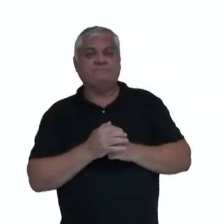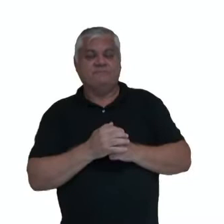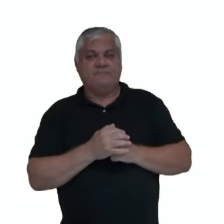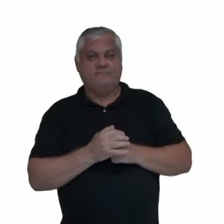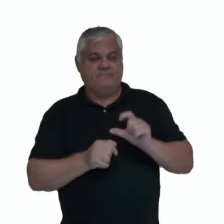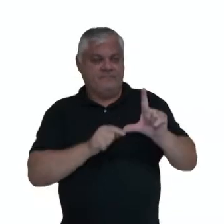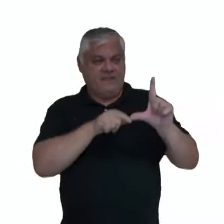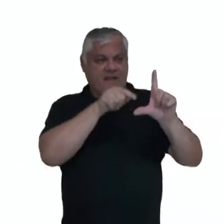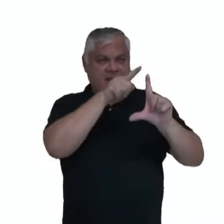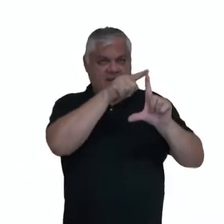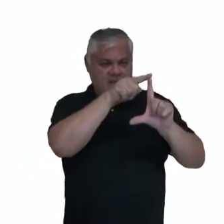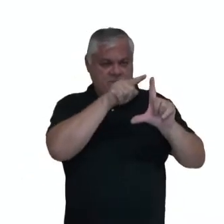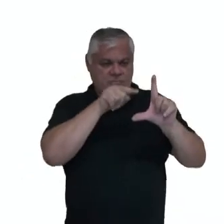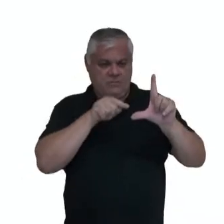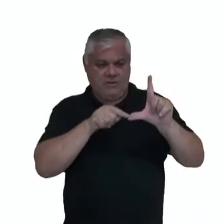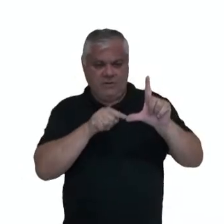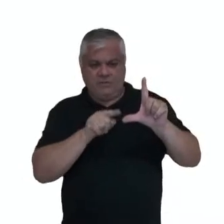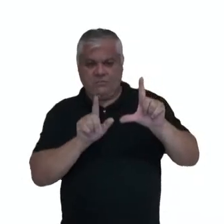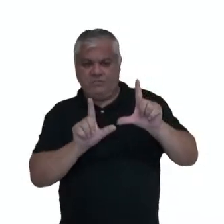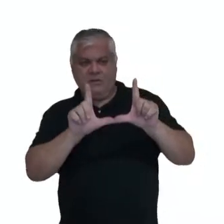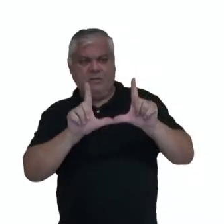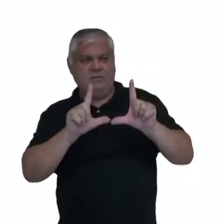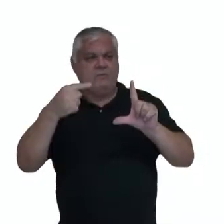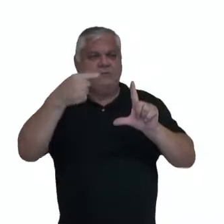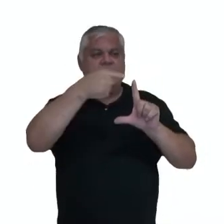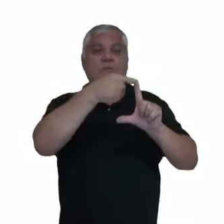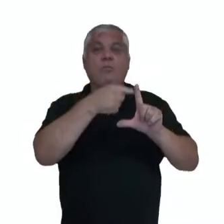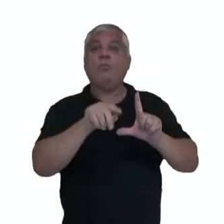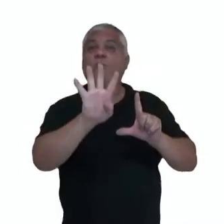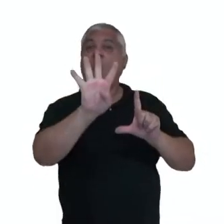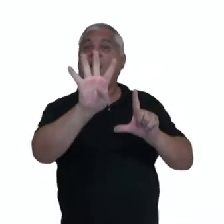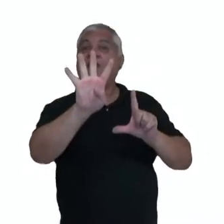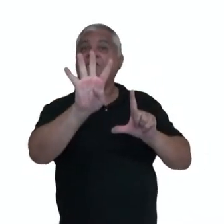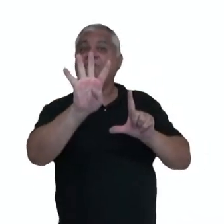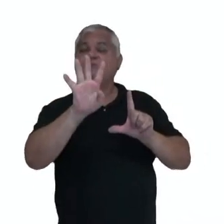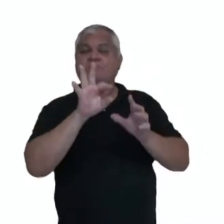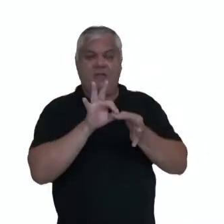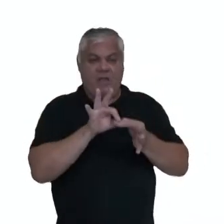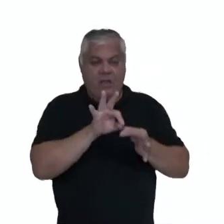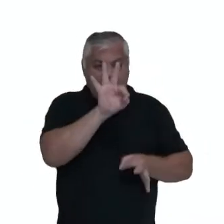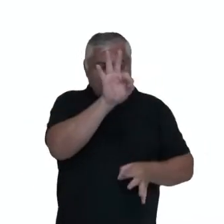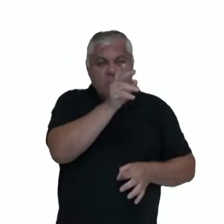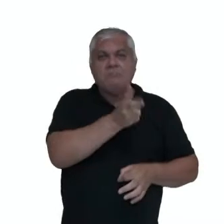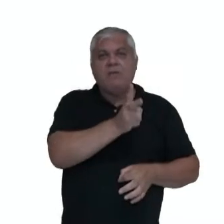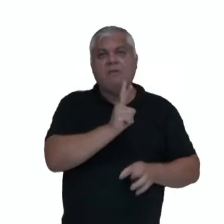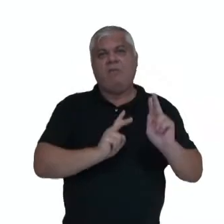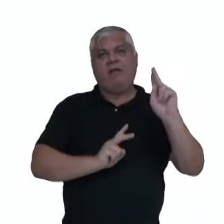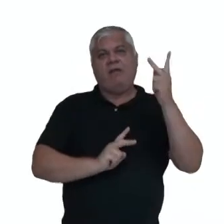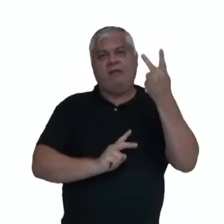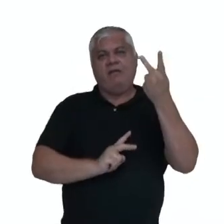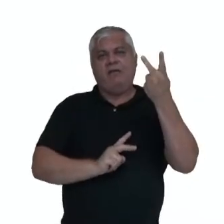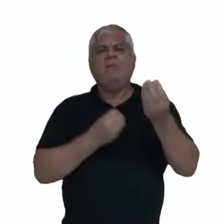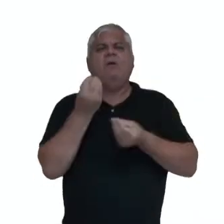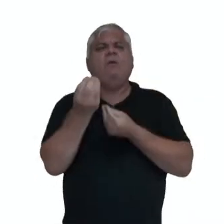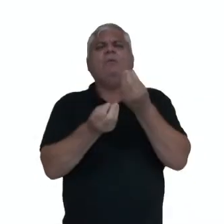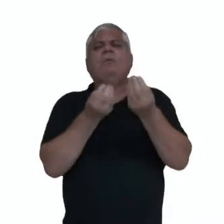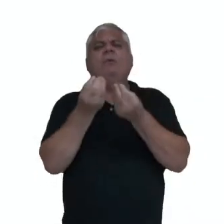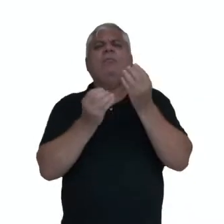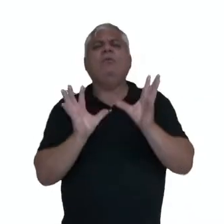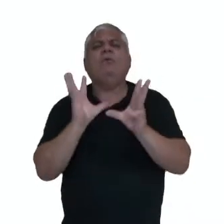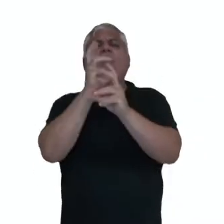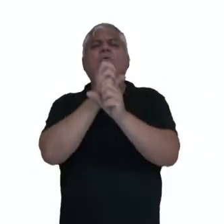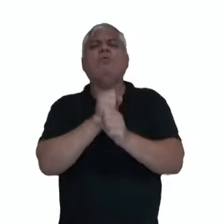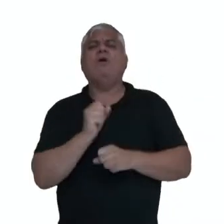ser o comprimento dividido por 4, mantendo a altura da mesma maneira. E como é que a gente calcula daí